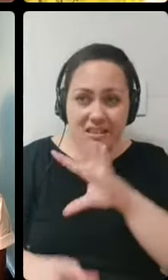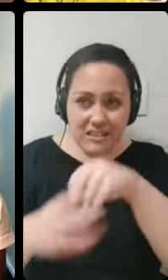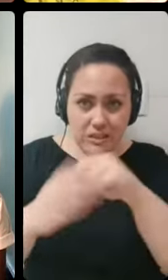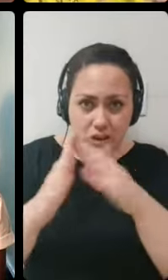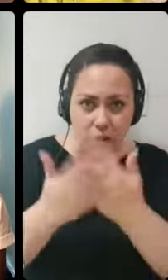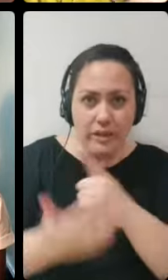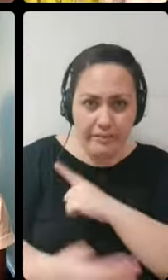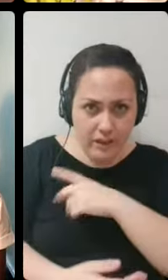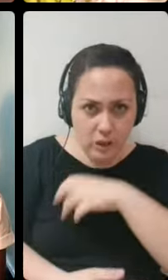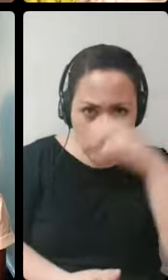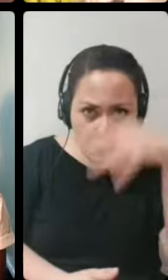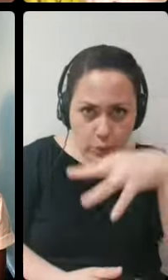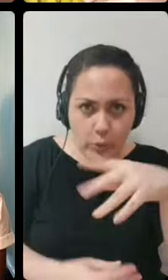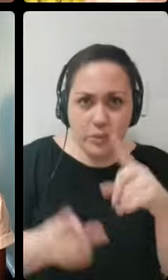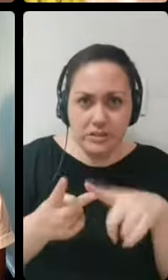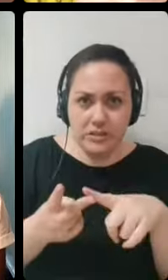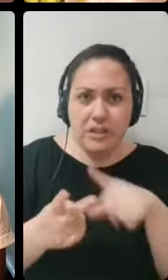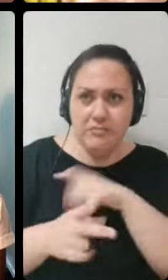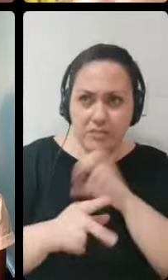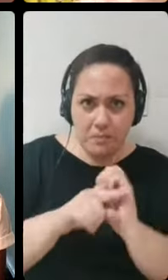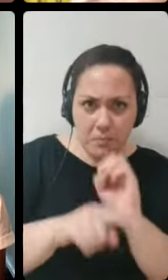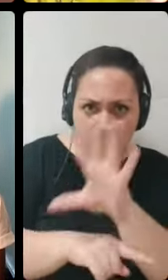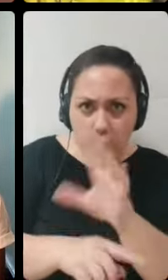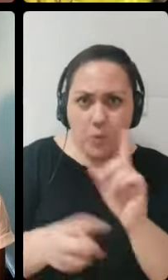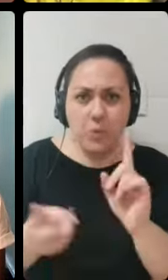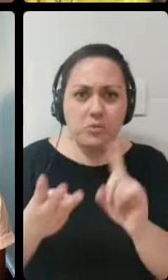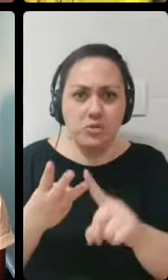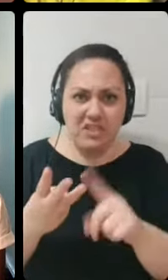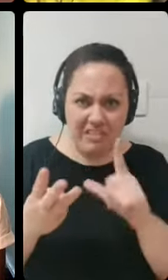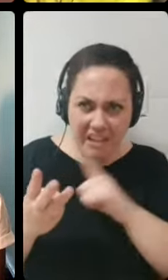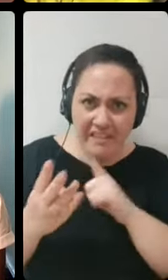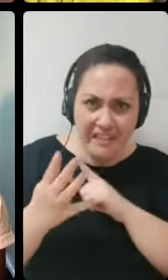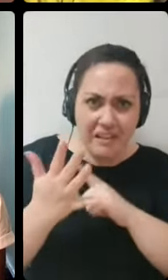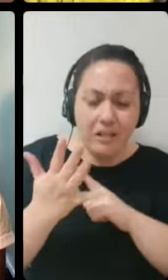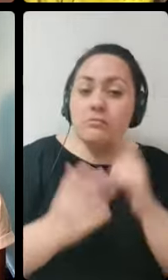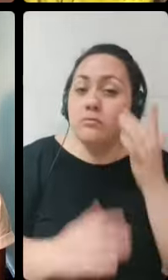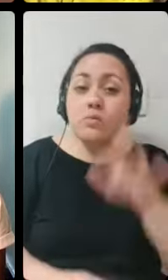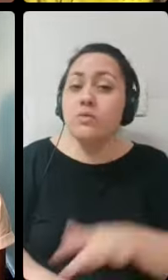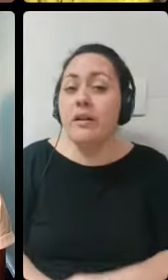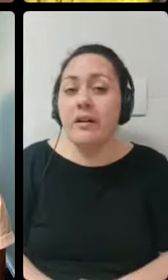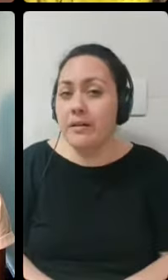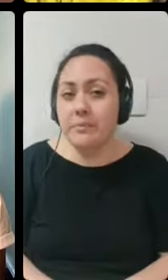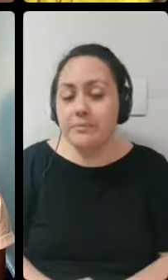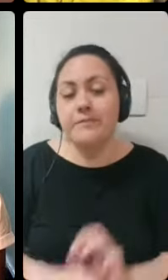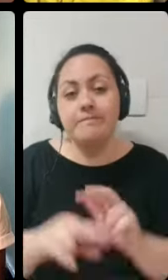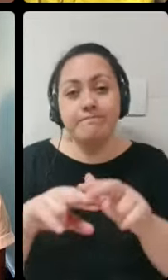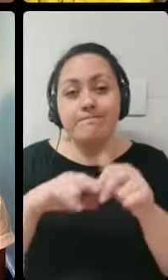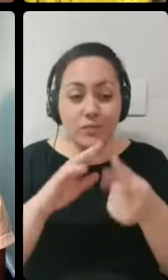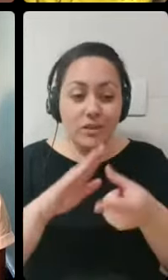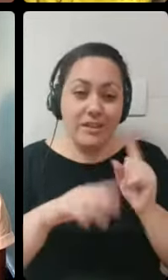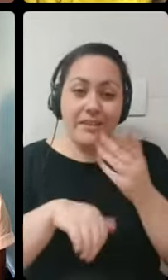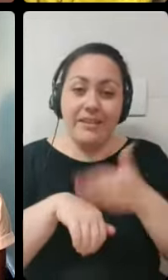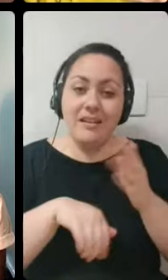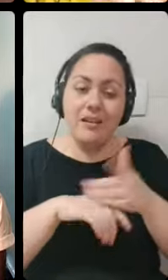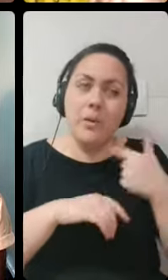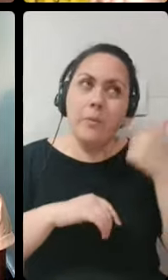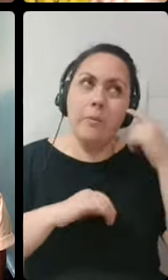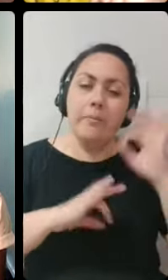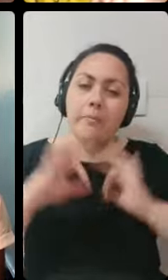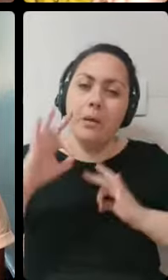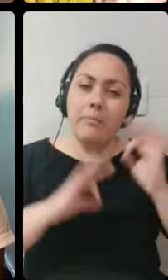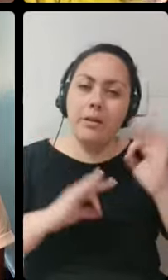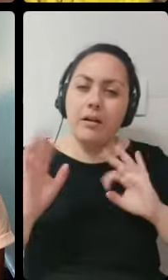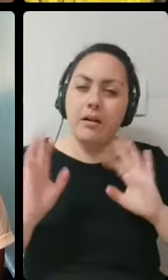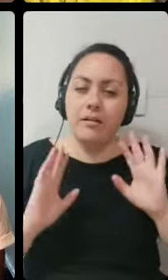tem slide para passar. Então, isso já começa a preparar a cabeça para talvez não seja tudo como a gente